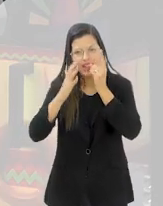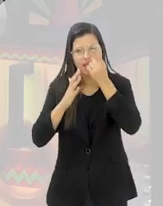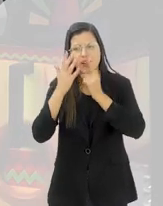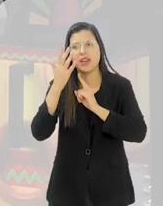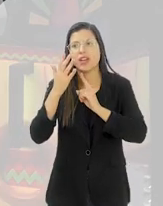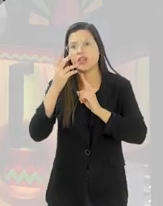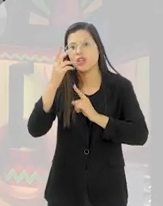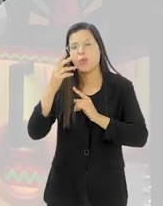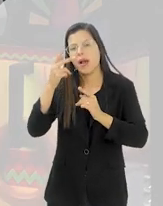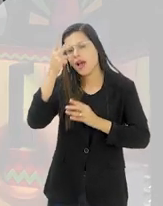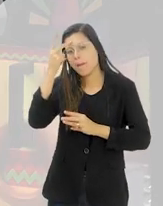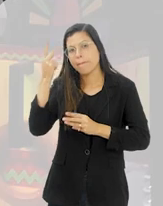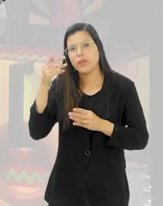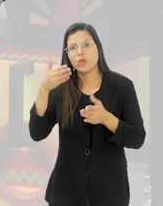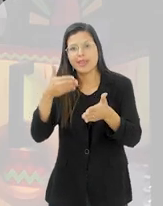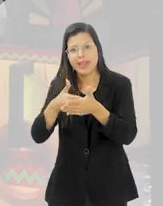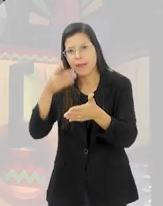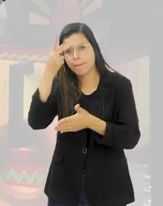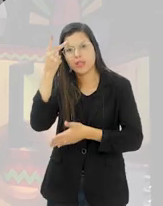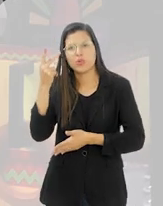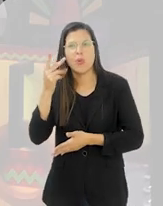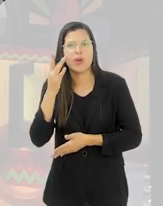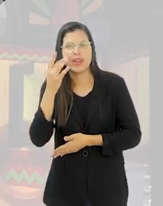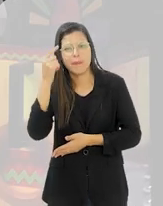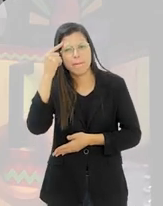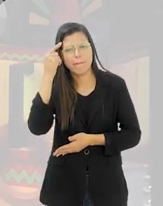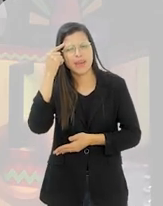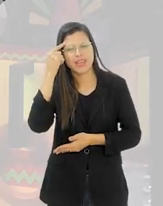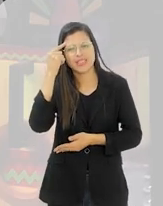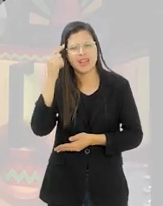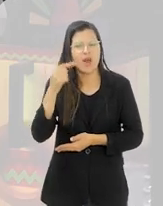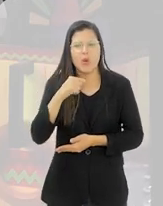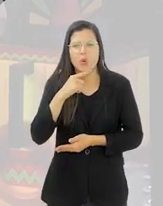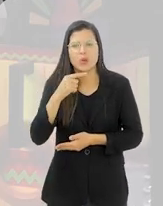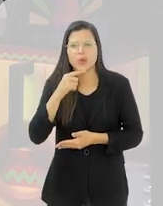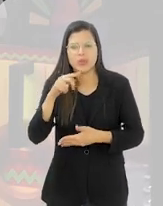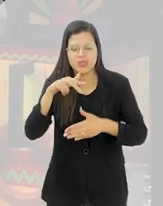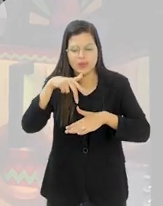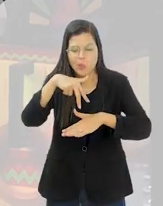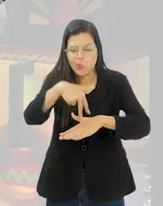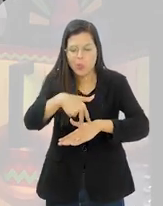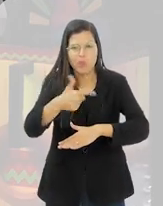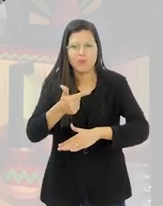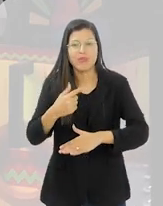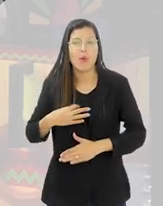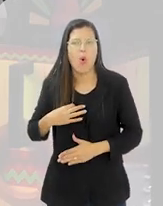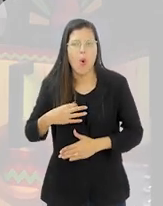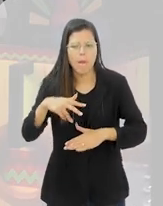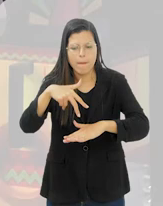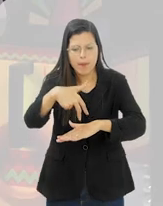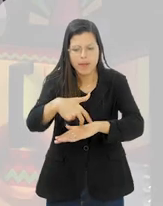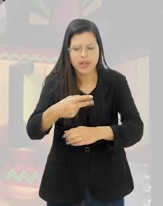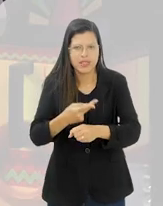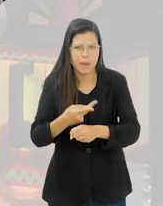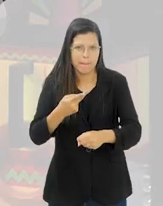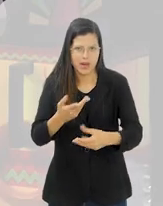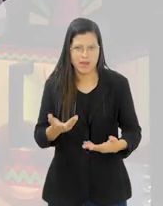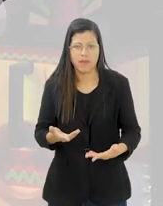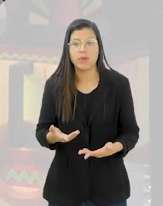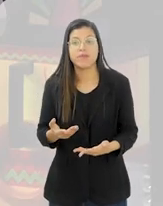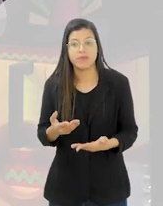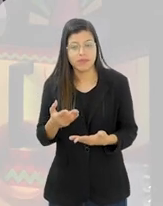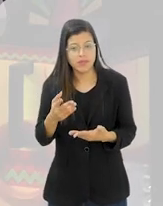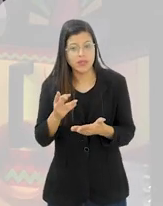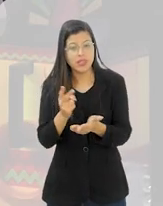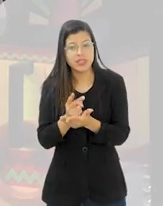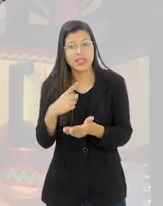que às vezes acha que não tem aparência para ir num palco receber. Eu já escutei isso, assim, me motivou muito. Eu escutei uma vez de uma costureira